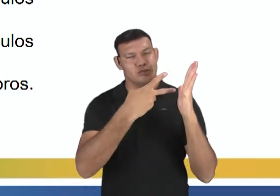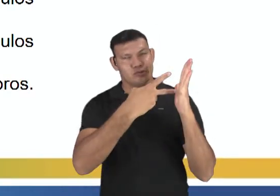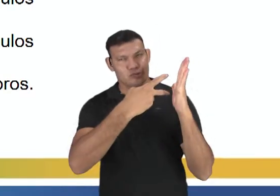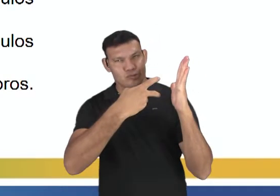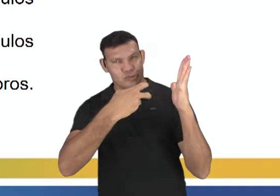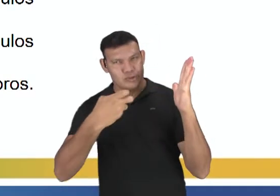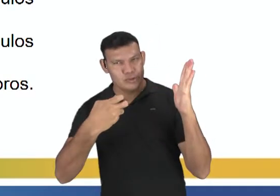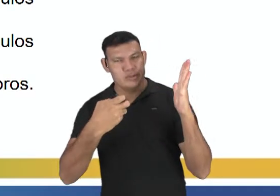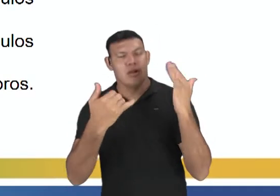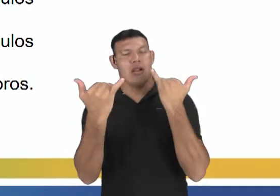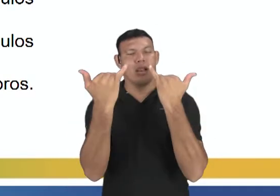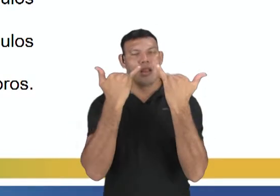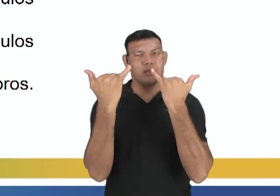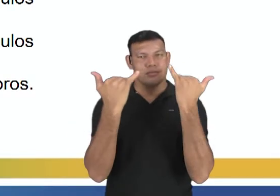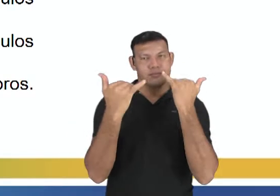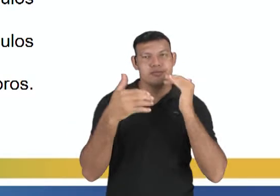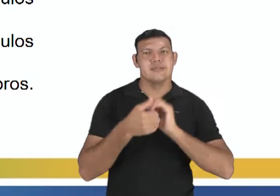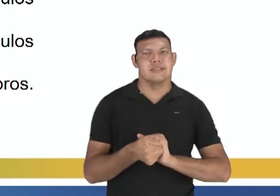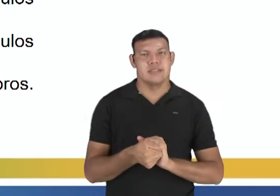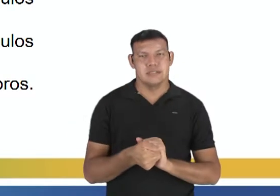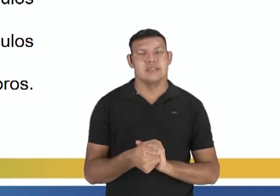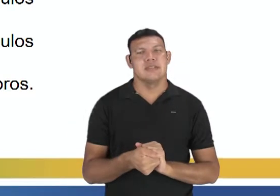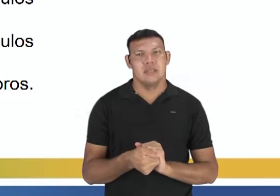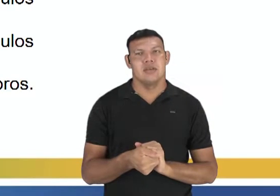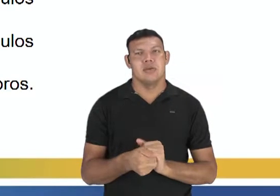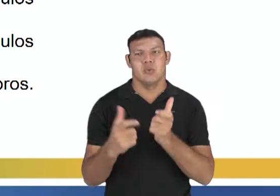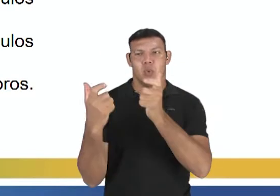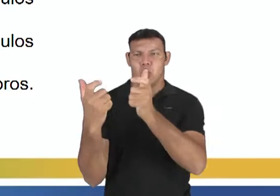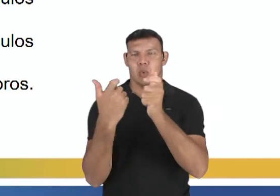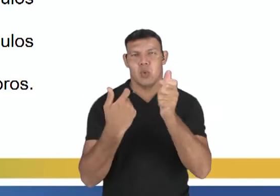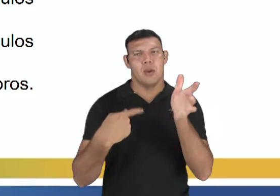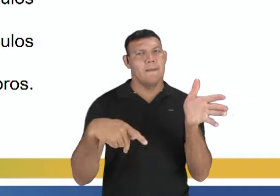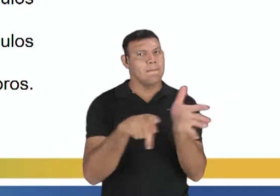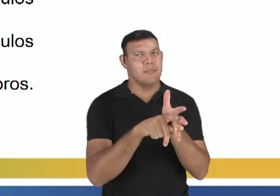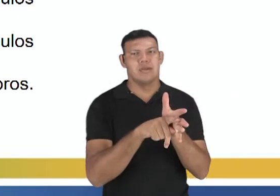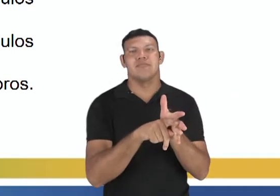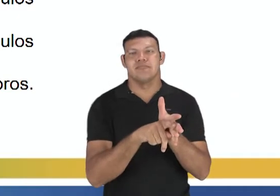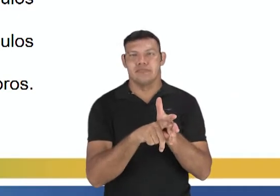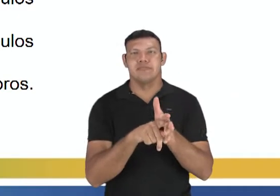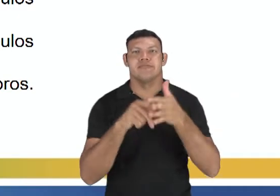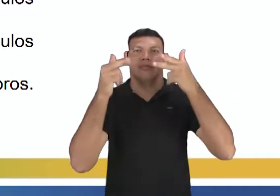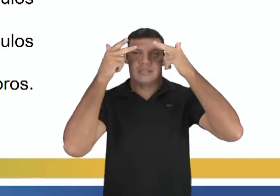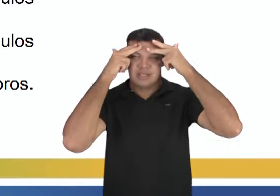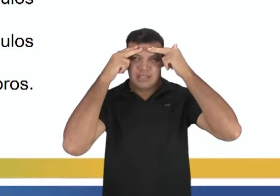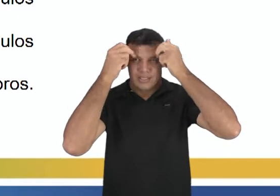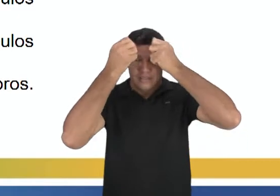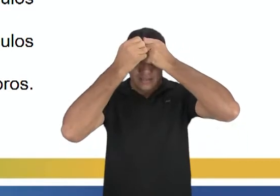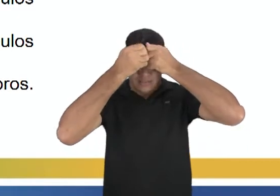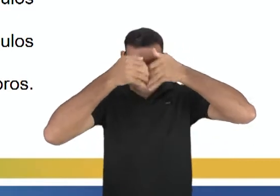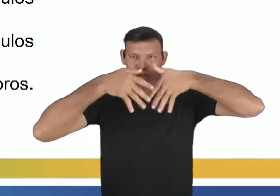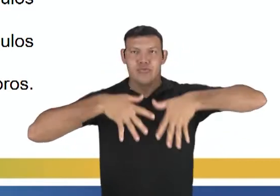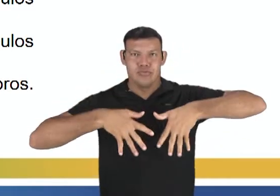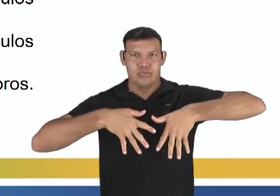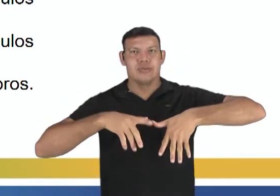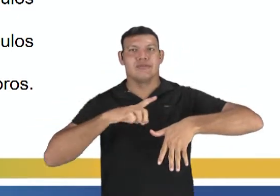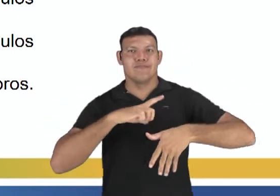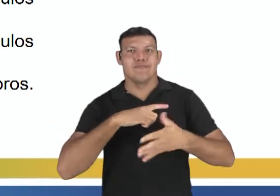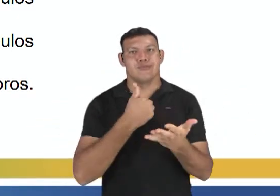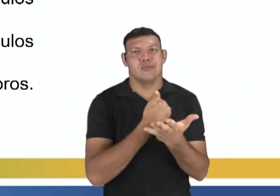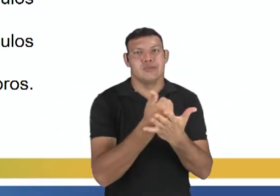elas são interpretadas em centros específicos do nosso sistema nervoso, que produzirão as